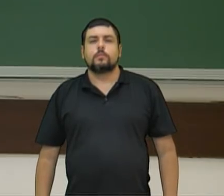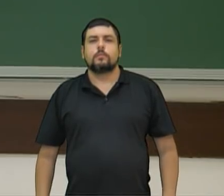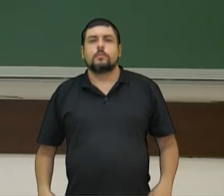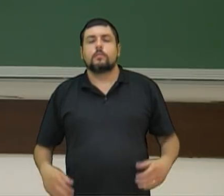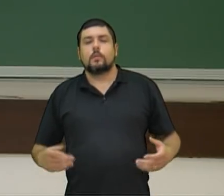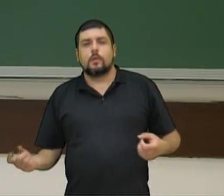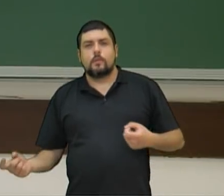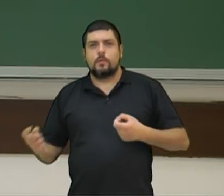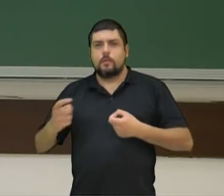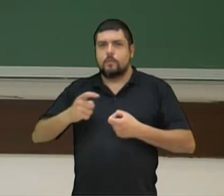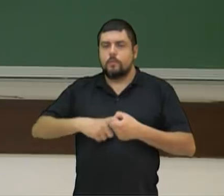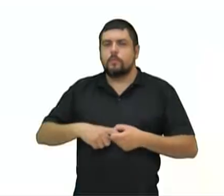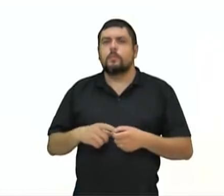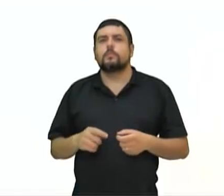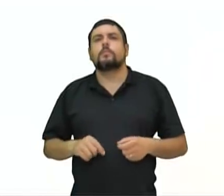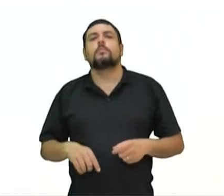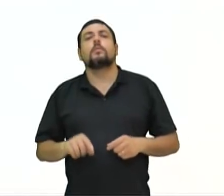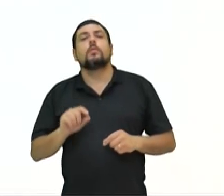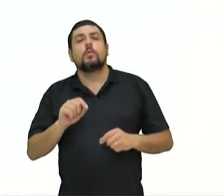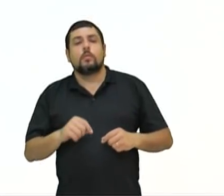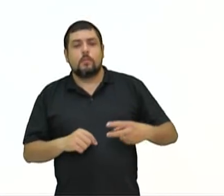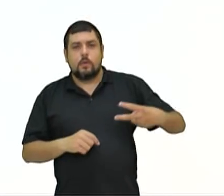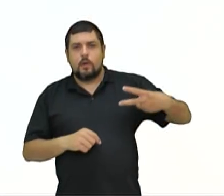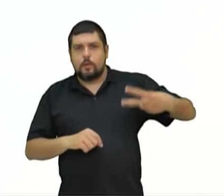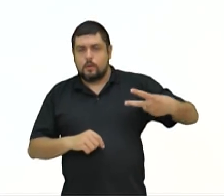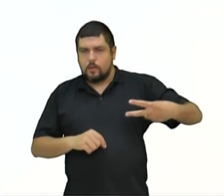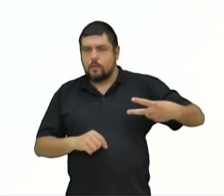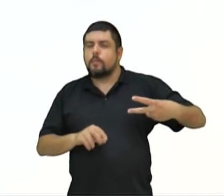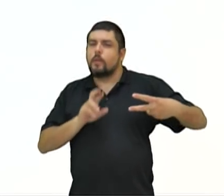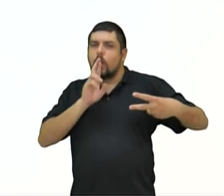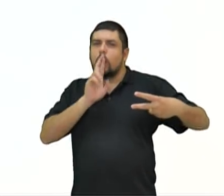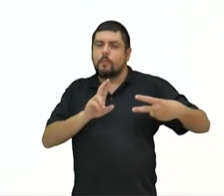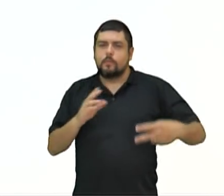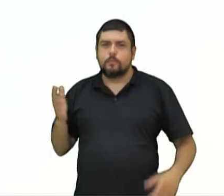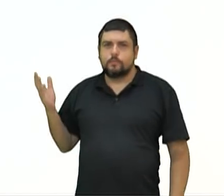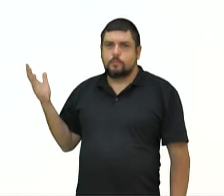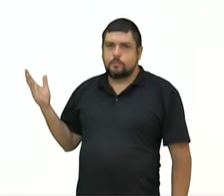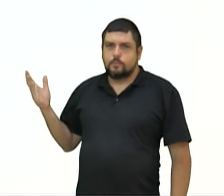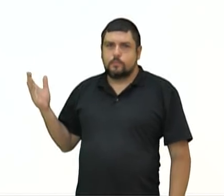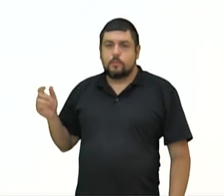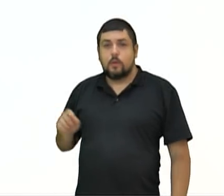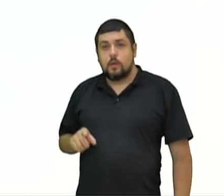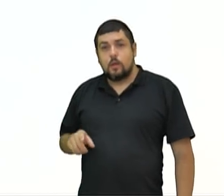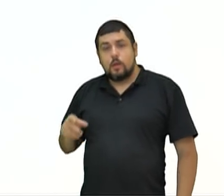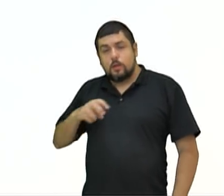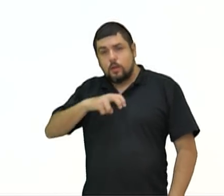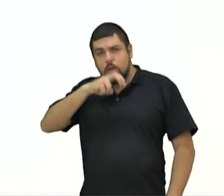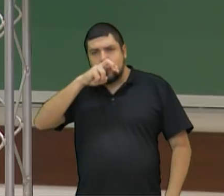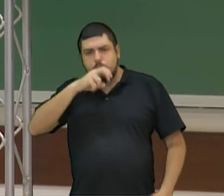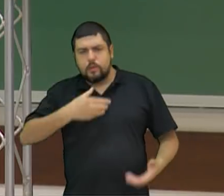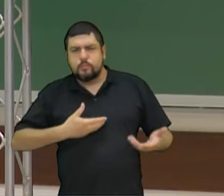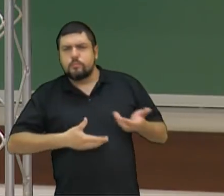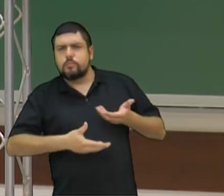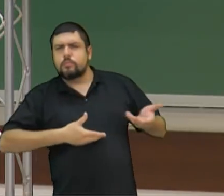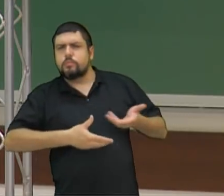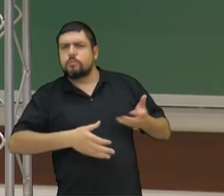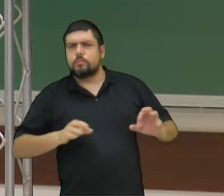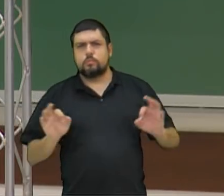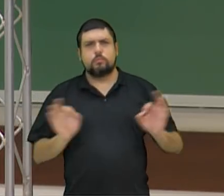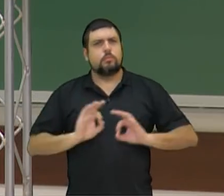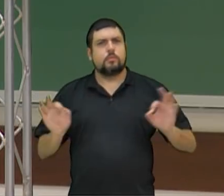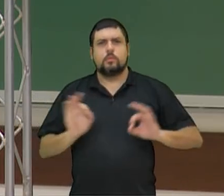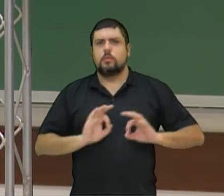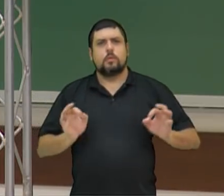Retornando, então, quem marcou a segunda proposta, parabéns, né? Ela não conseguiu agir com assertividade, né? A atitude dela não